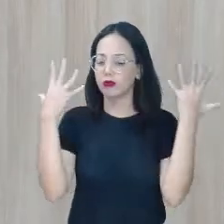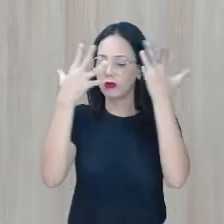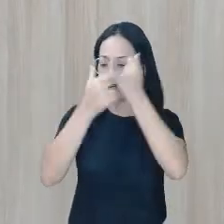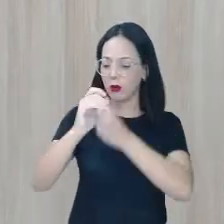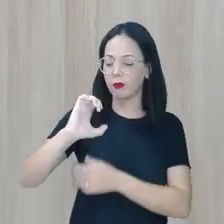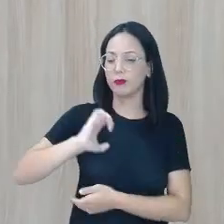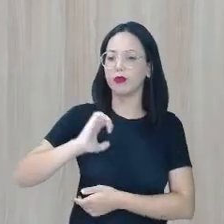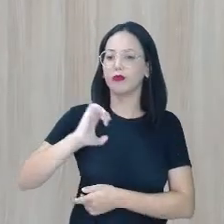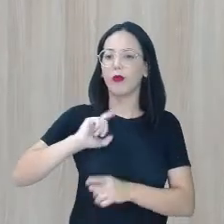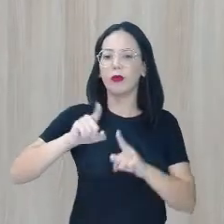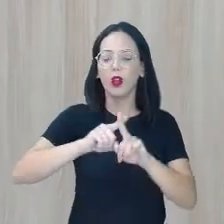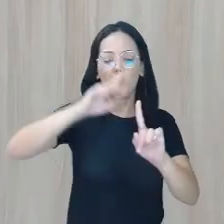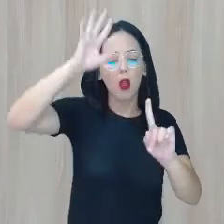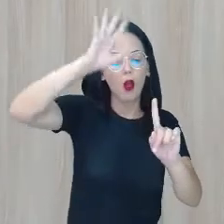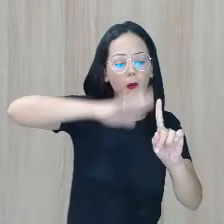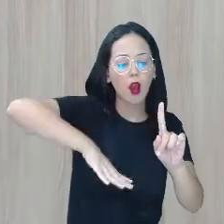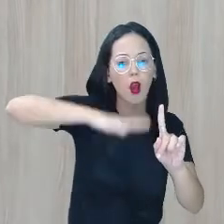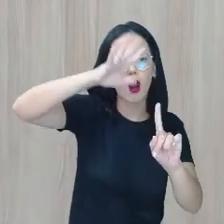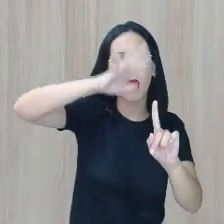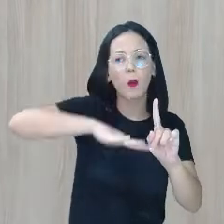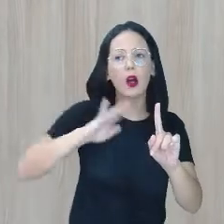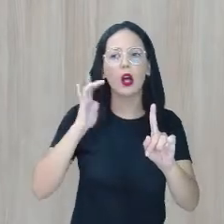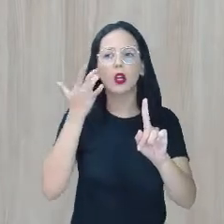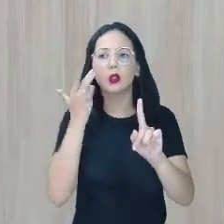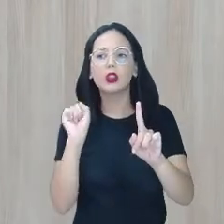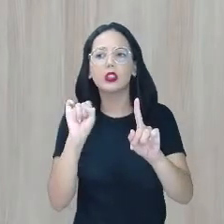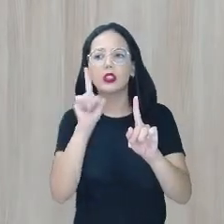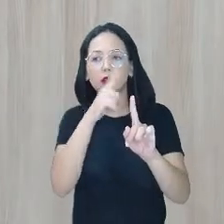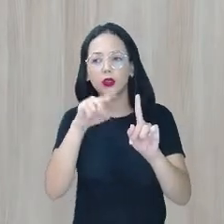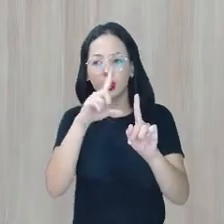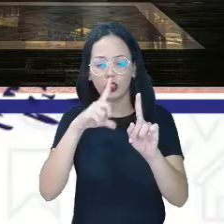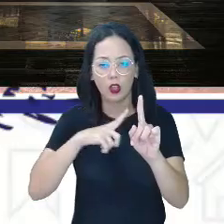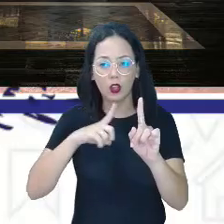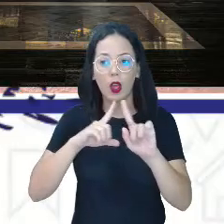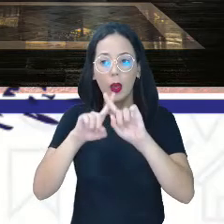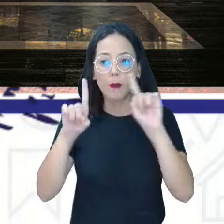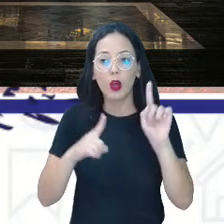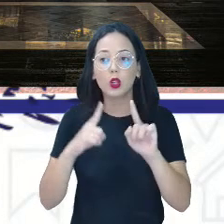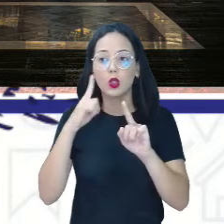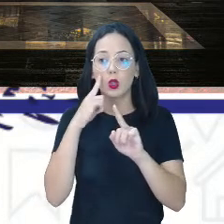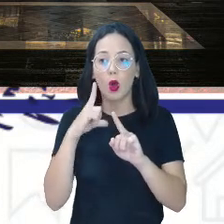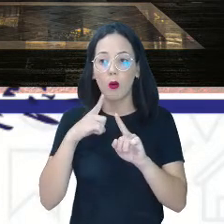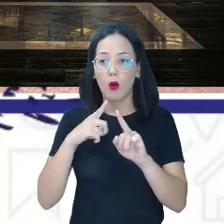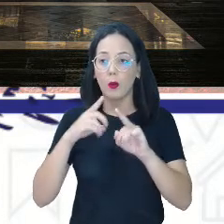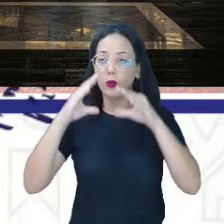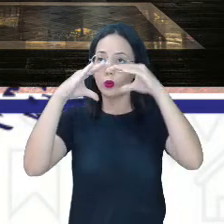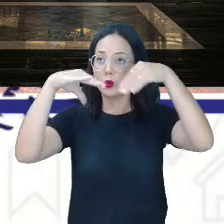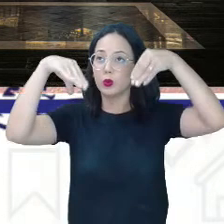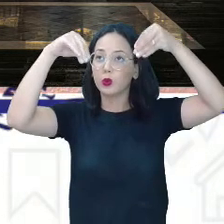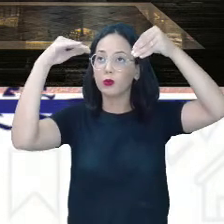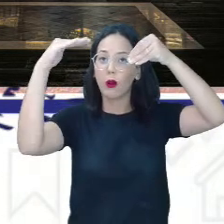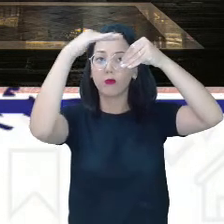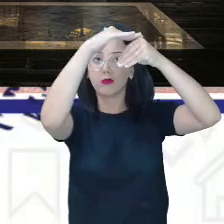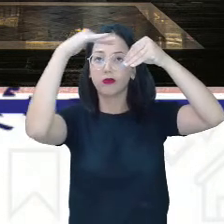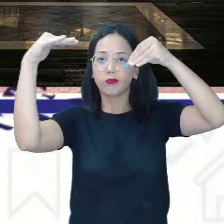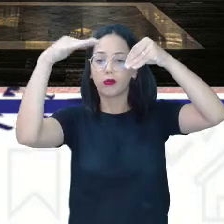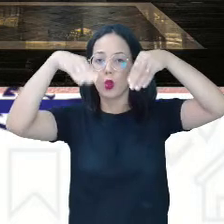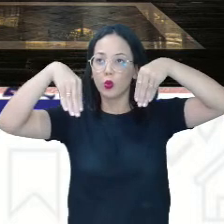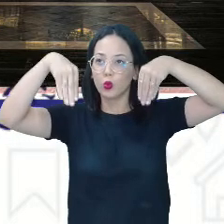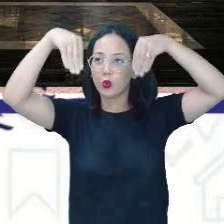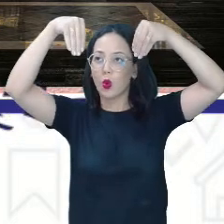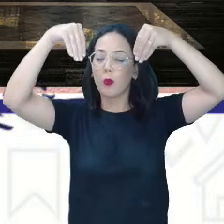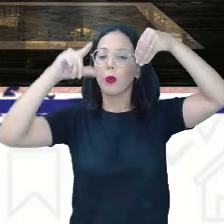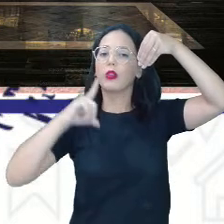eram adornados com dragões. Não sei se dá para ver, mas aqui no topo, né, a gente tem,